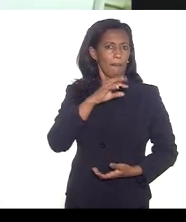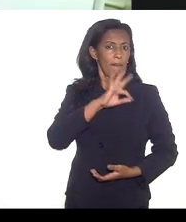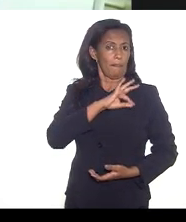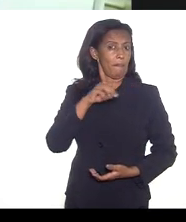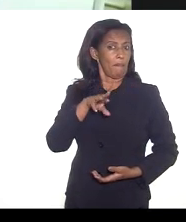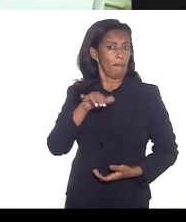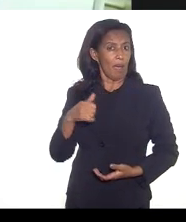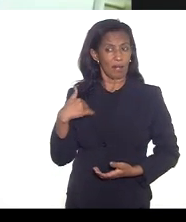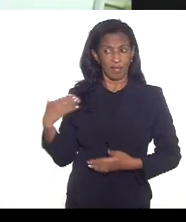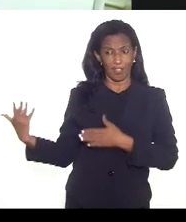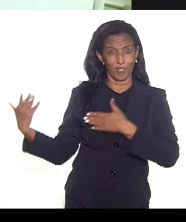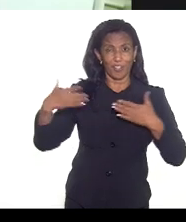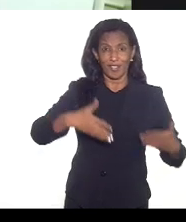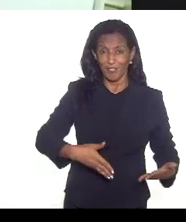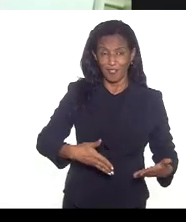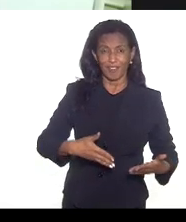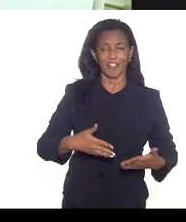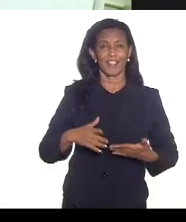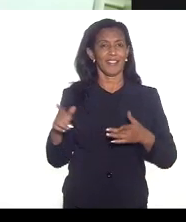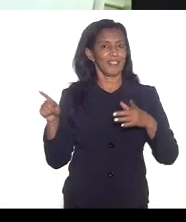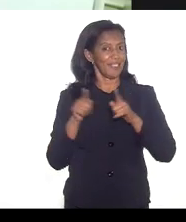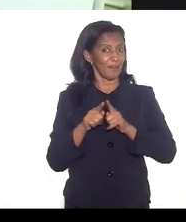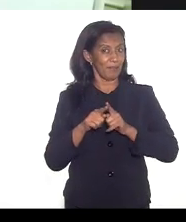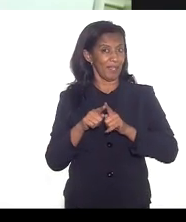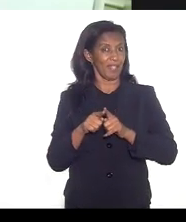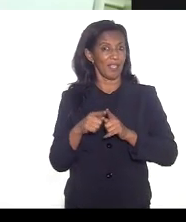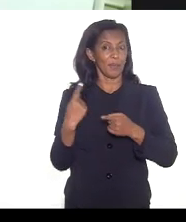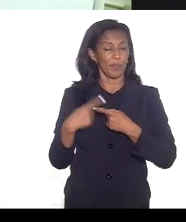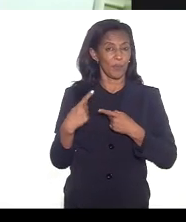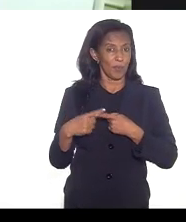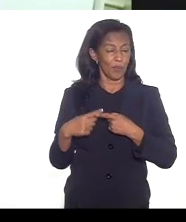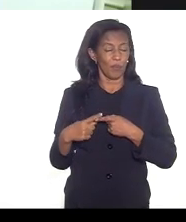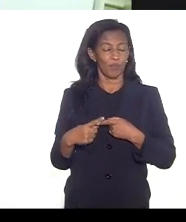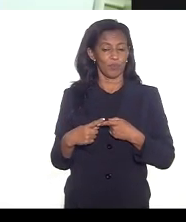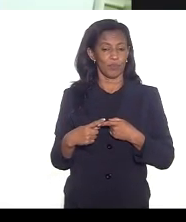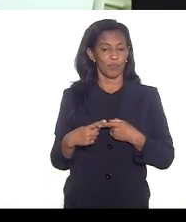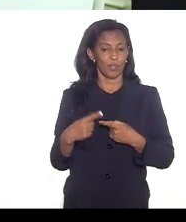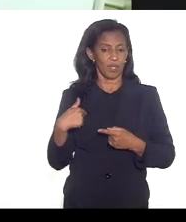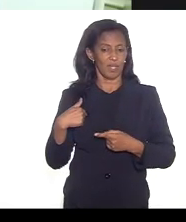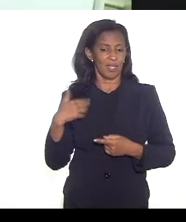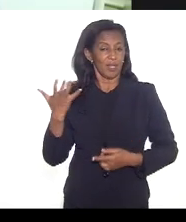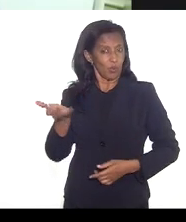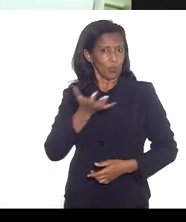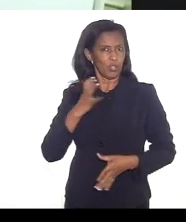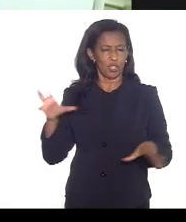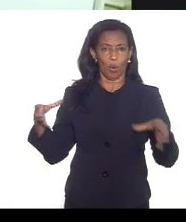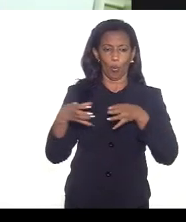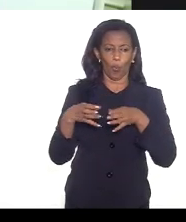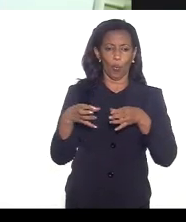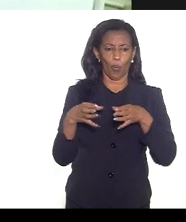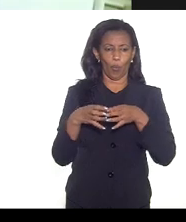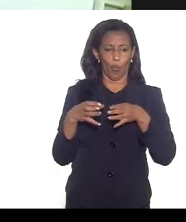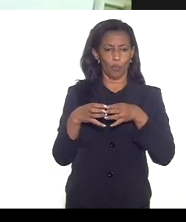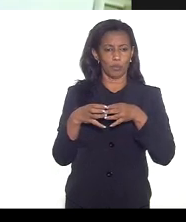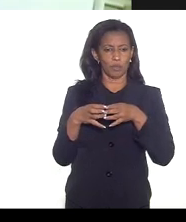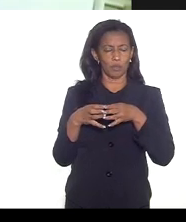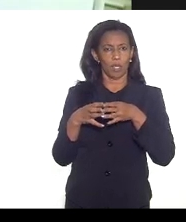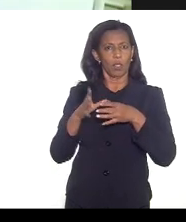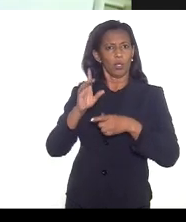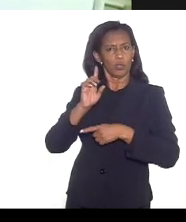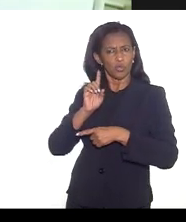eu vim para comer que ele na corrida Porque deve esqueçam da comissão de defesa